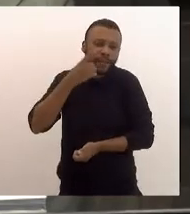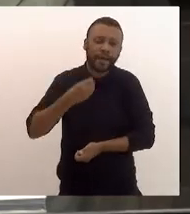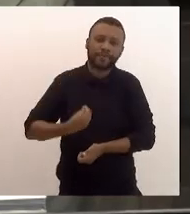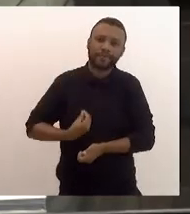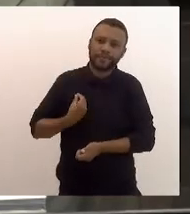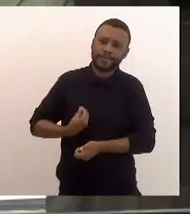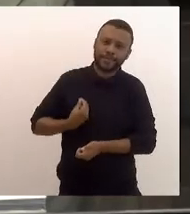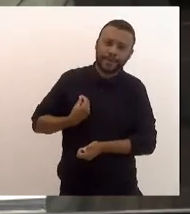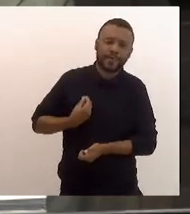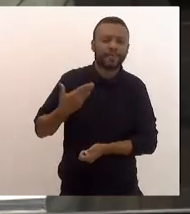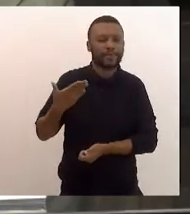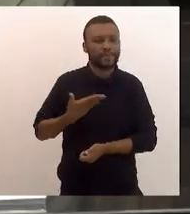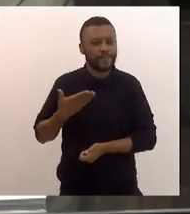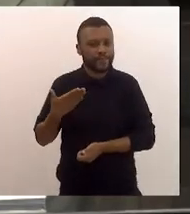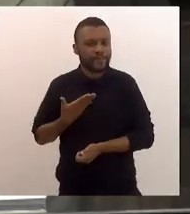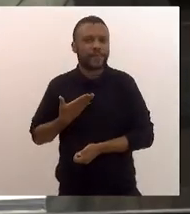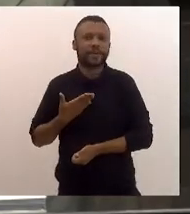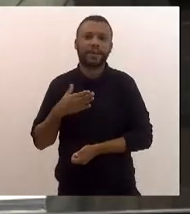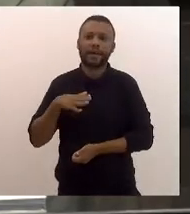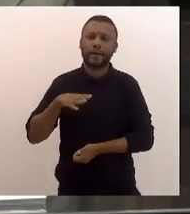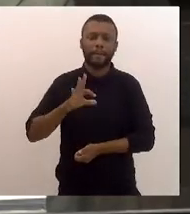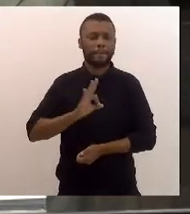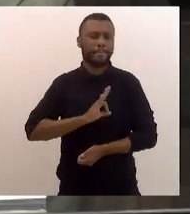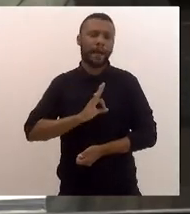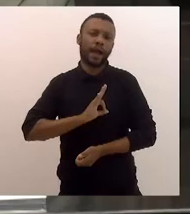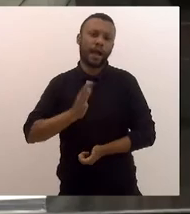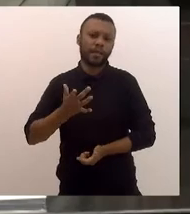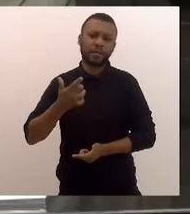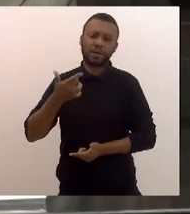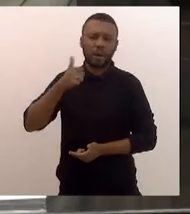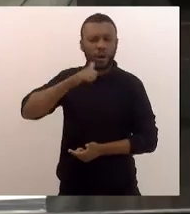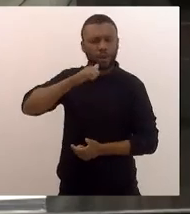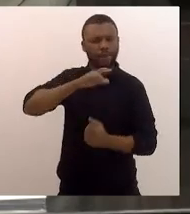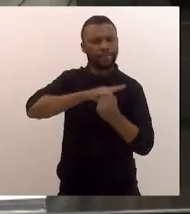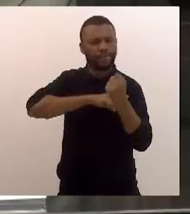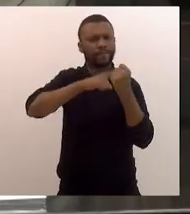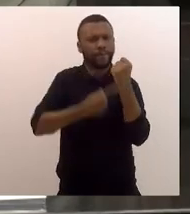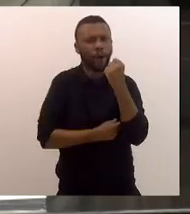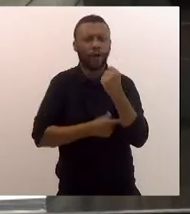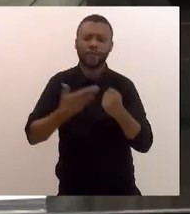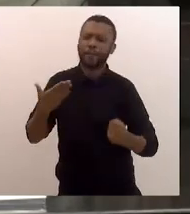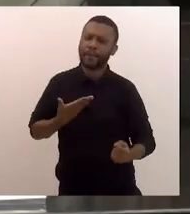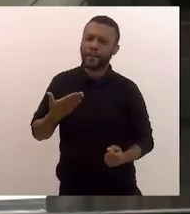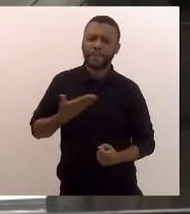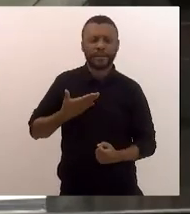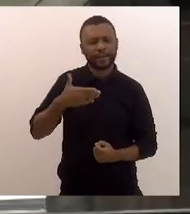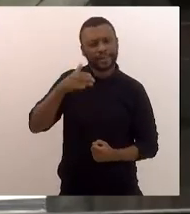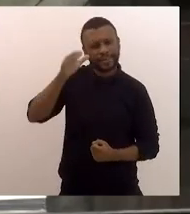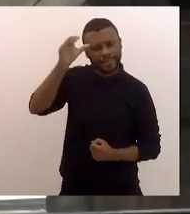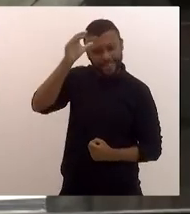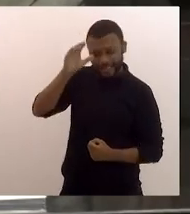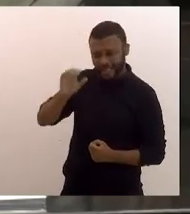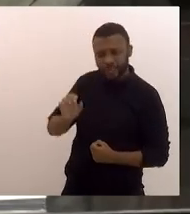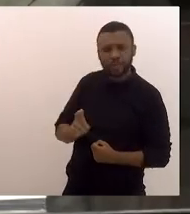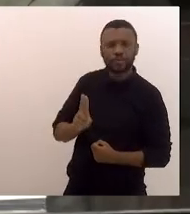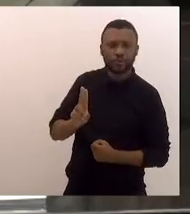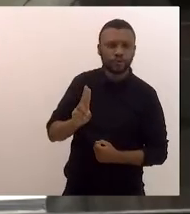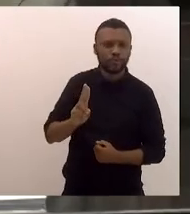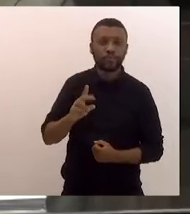minha amiga deputada Martha Rocha mulher de fibra só da minha amiga deputada tia Ju Nós